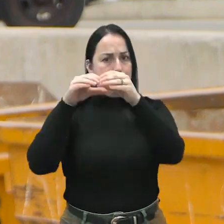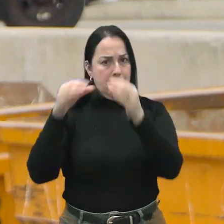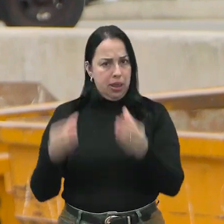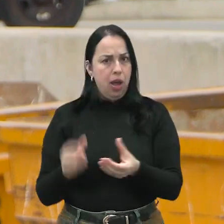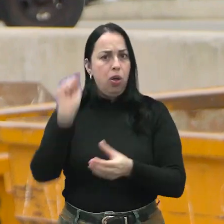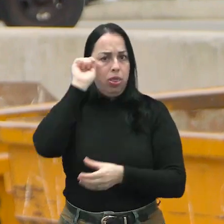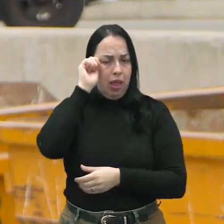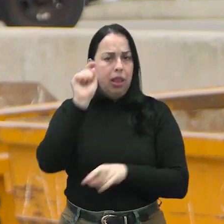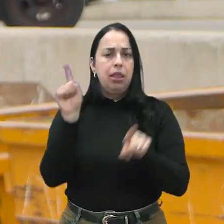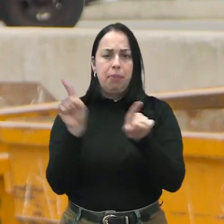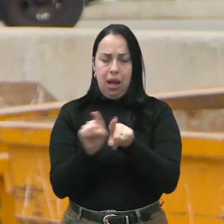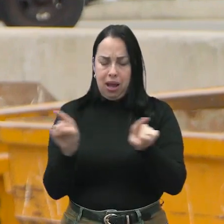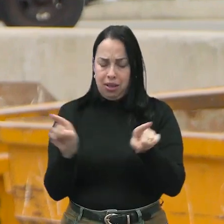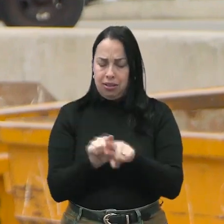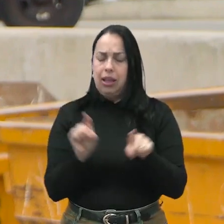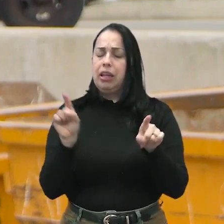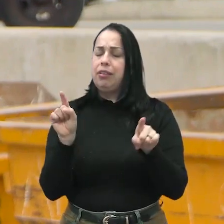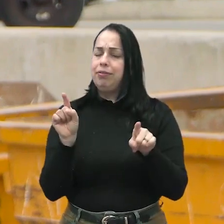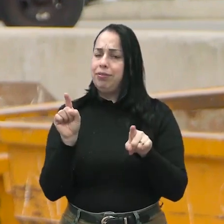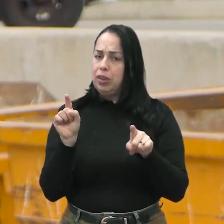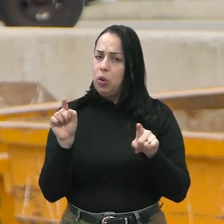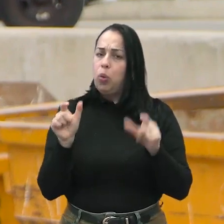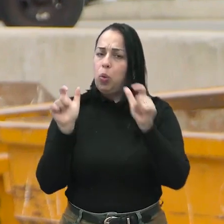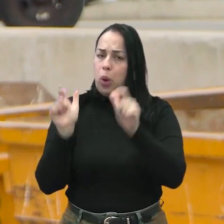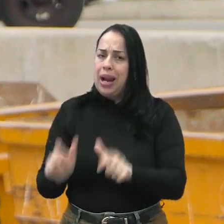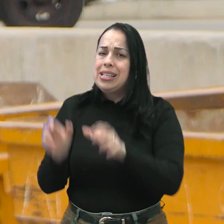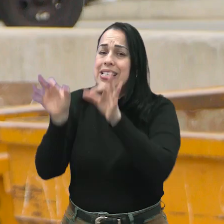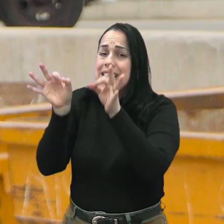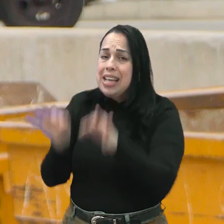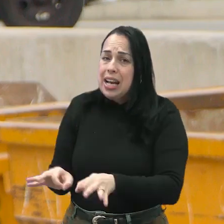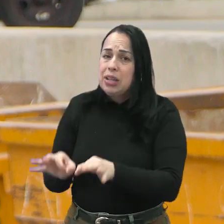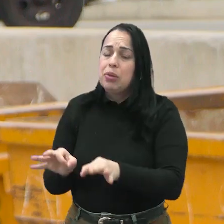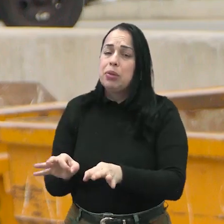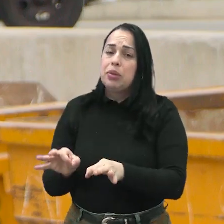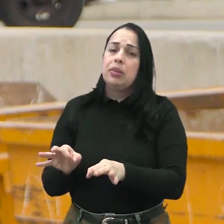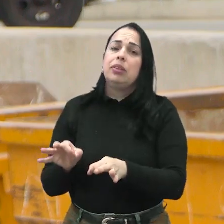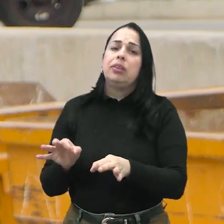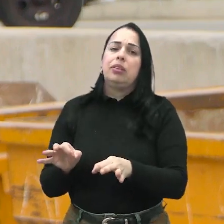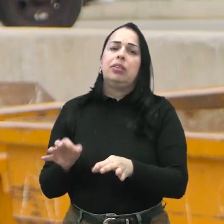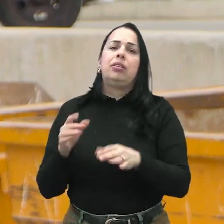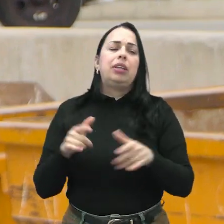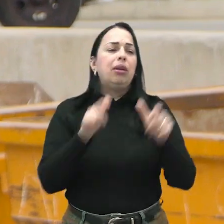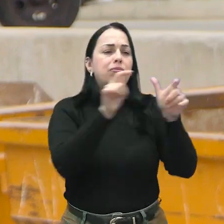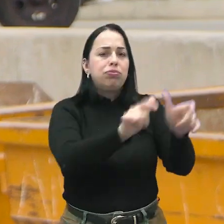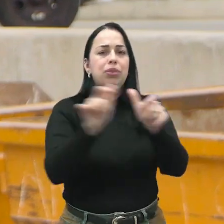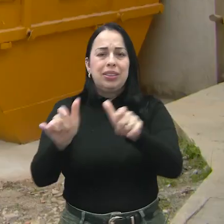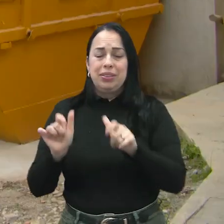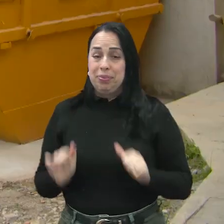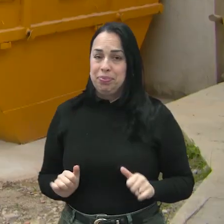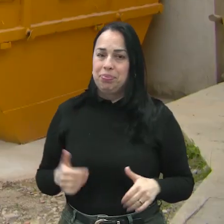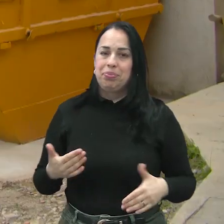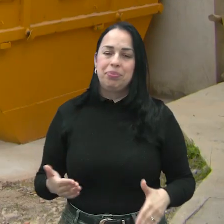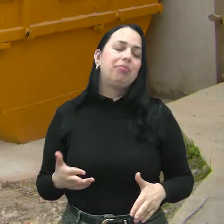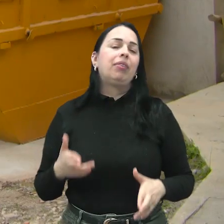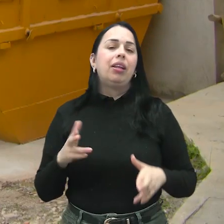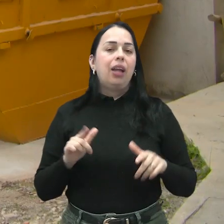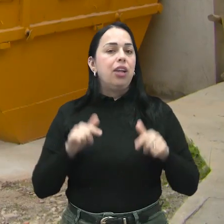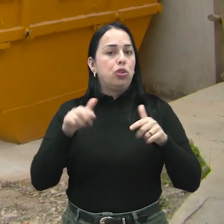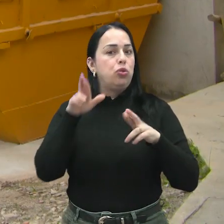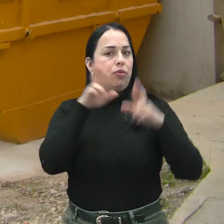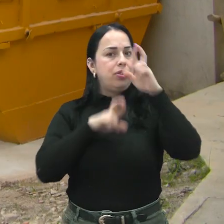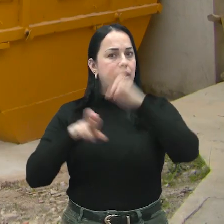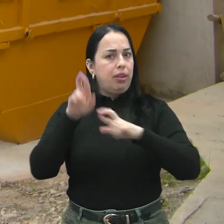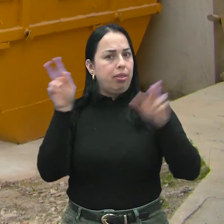uma destinação final ambientalmente adequada. Enfim, todos os resíduos vão para o lugar certo. Ações de